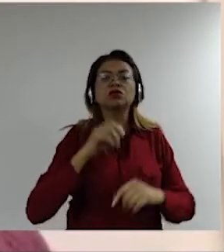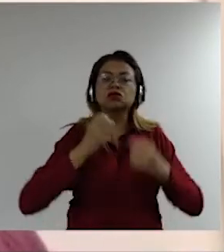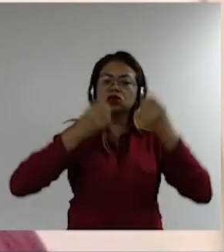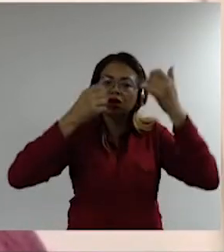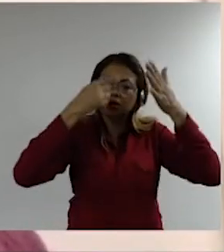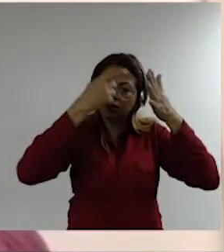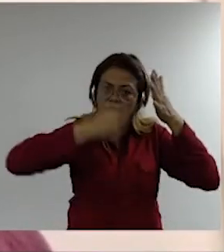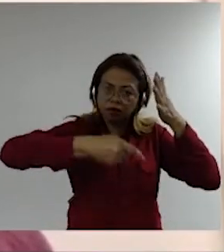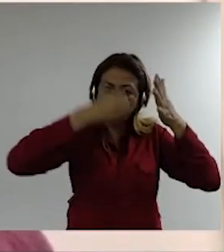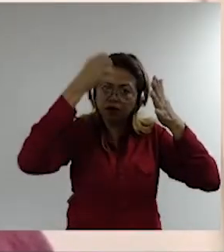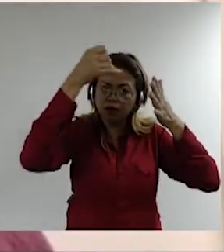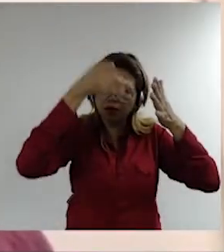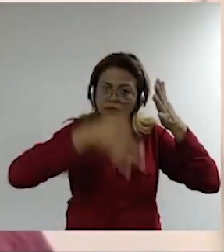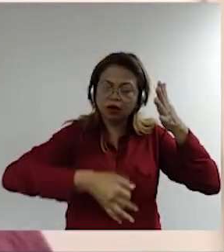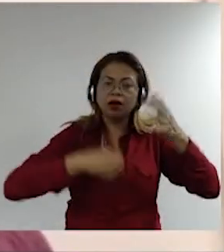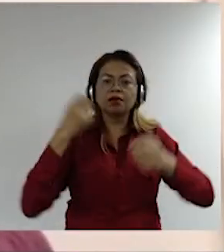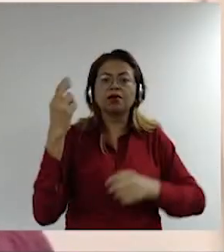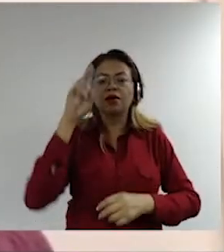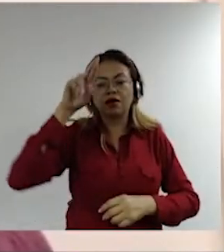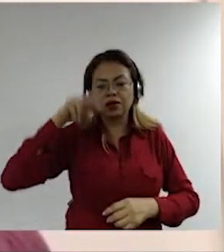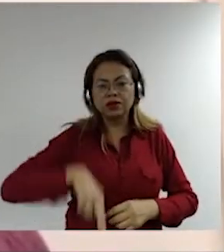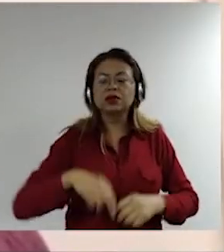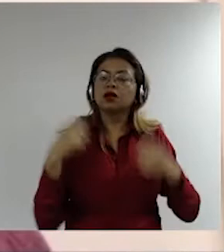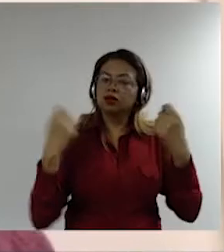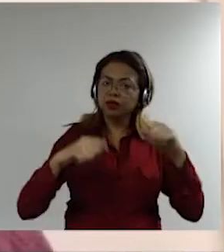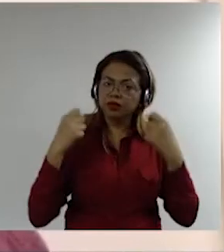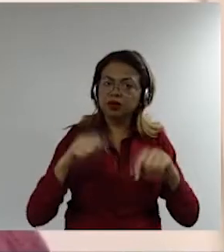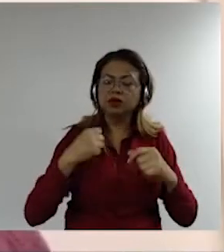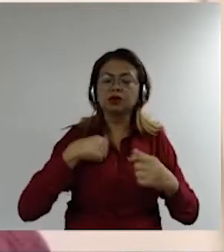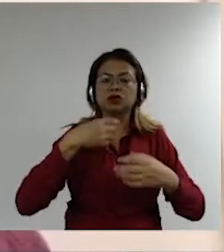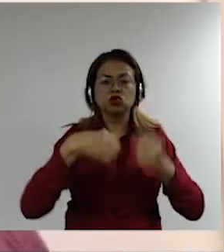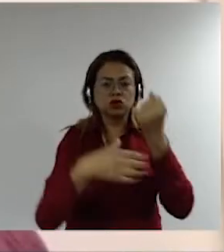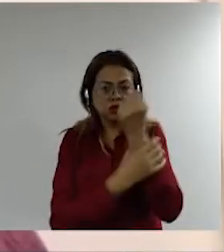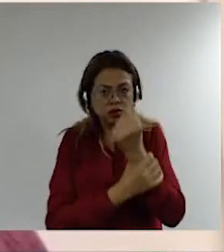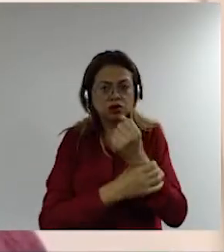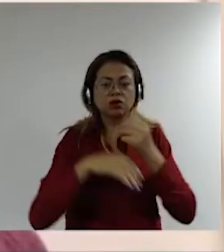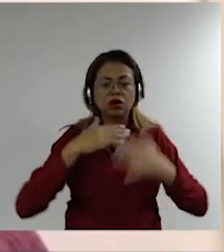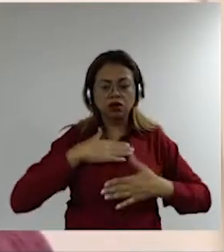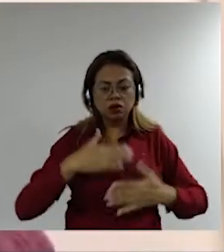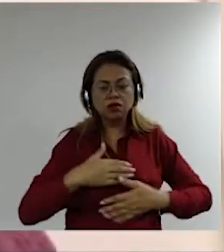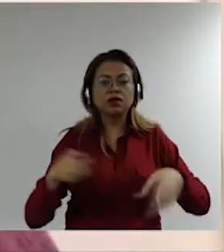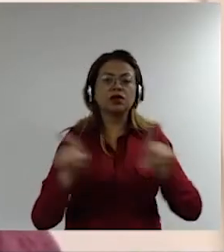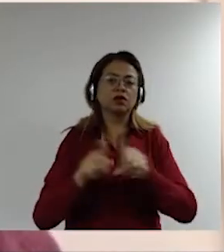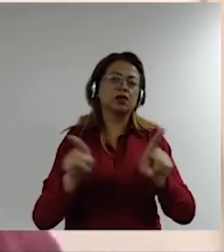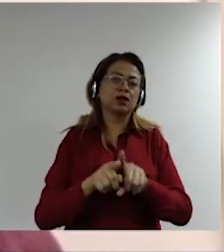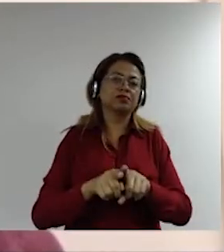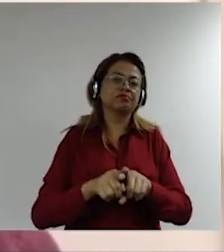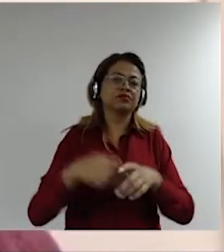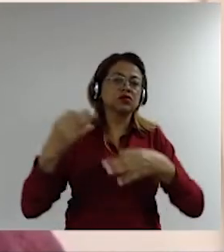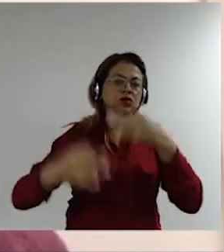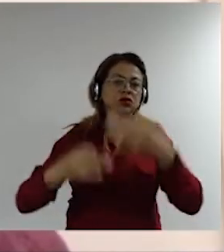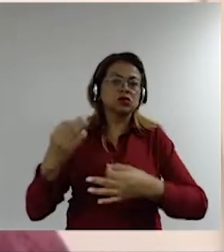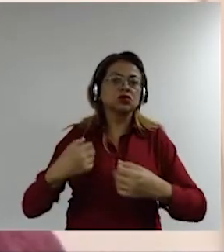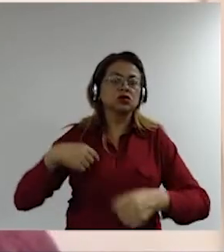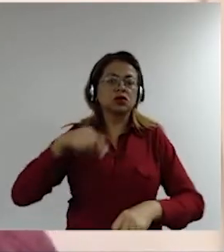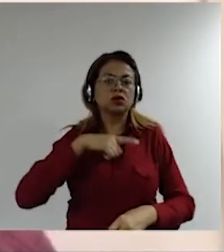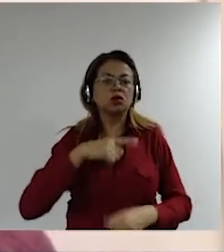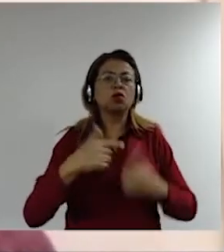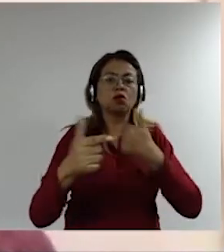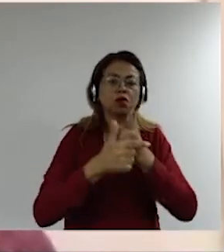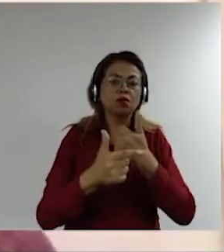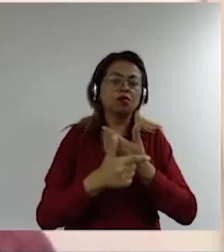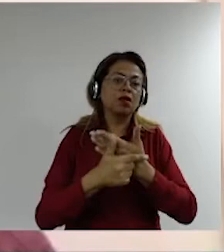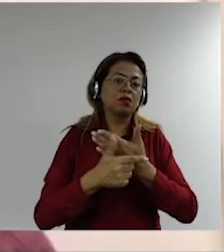qual é importante, é preciso de uma segurança física para abrir escola, a segurança jurídica, e há um papel aqui para muitos que estão